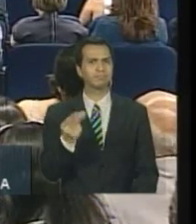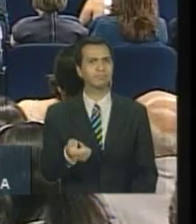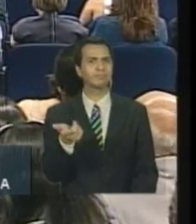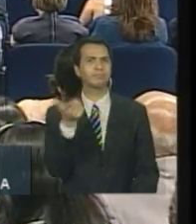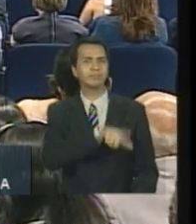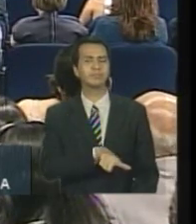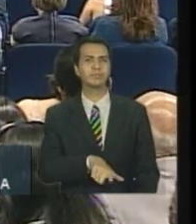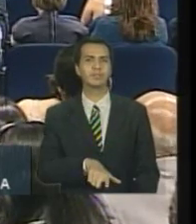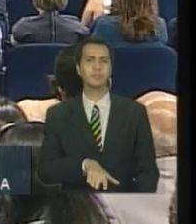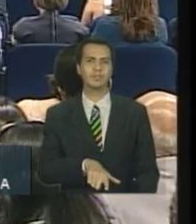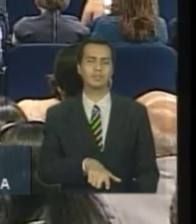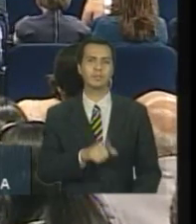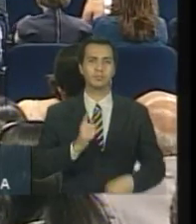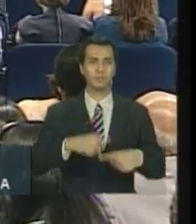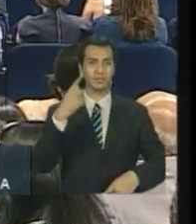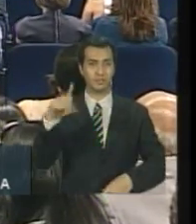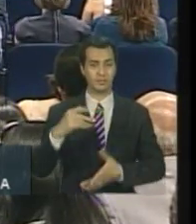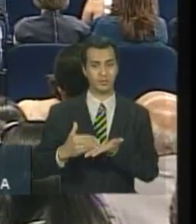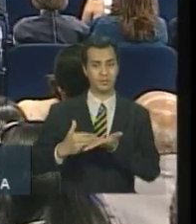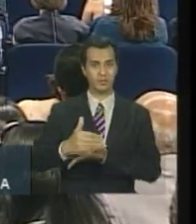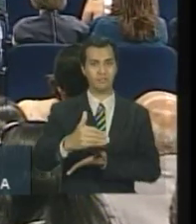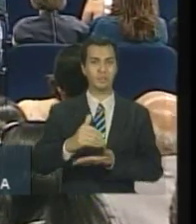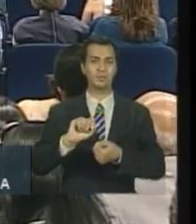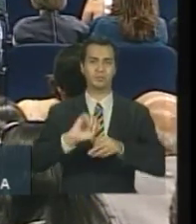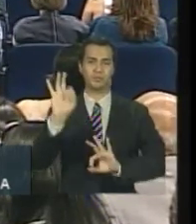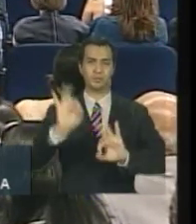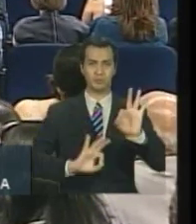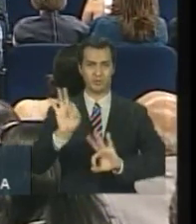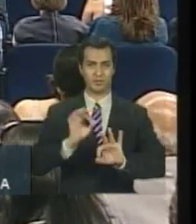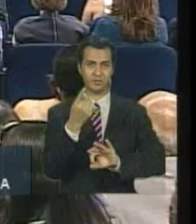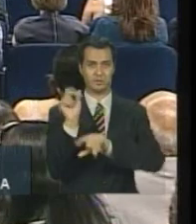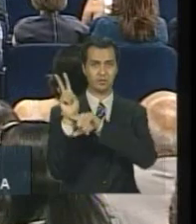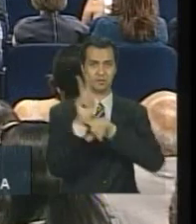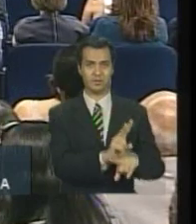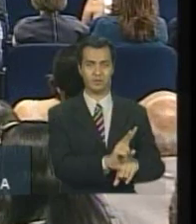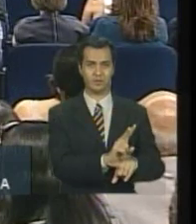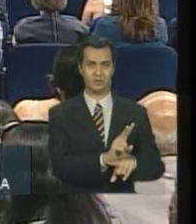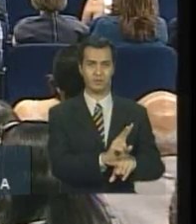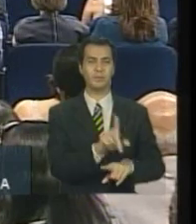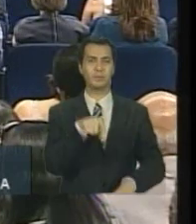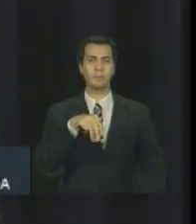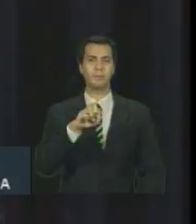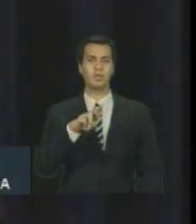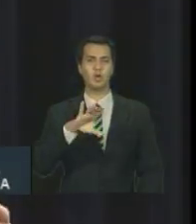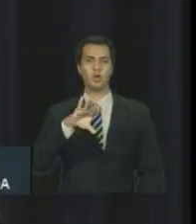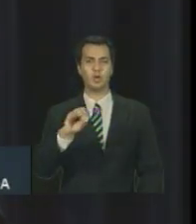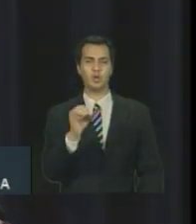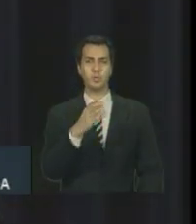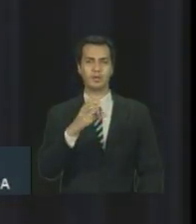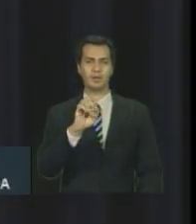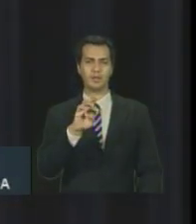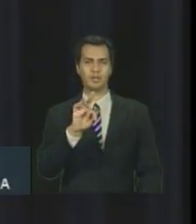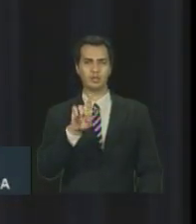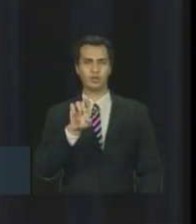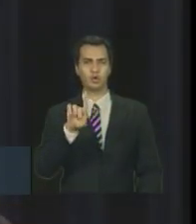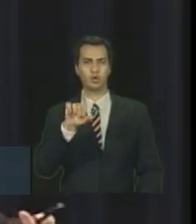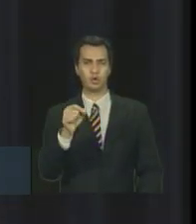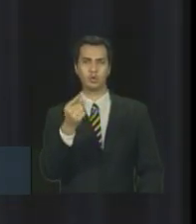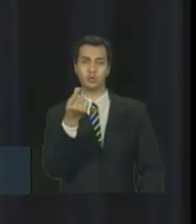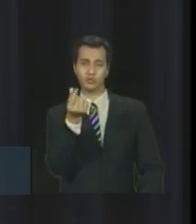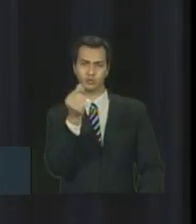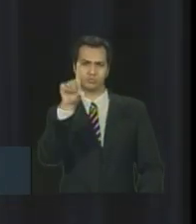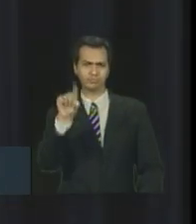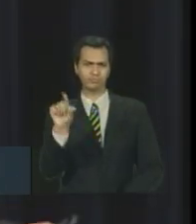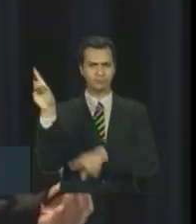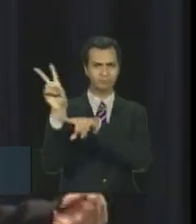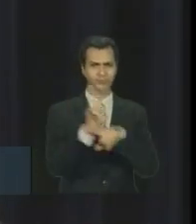trabalho de implantação dos programas de crédito através do microcrédito. Com o microcrédito, com